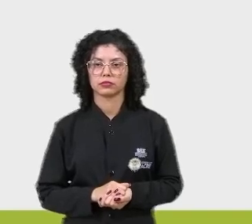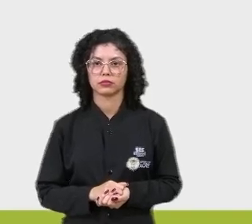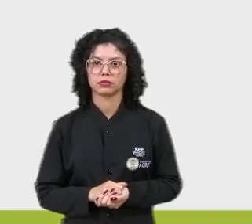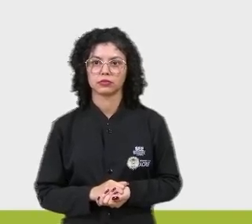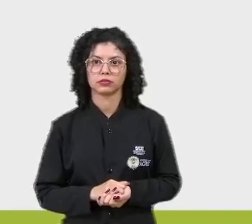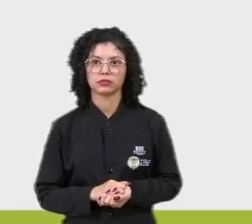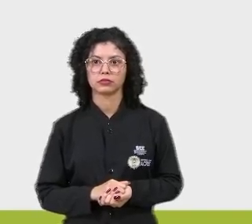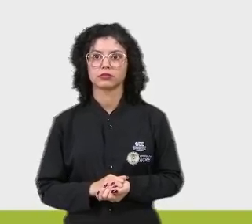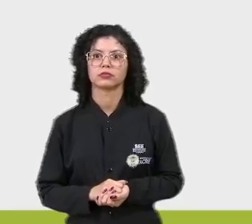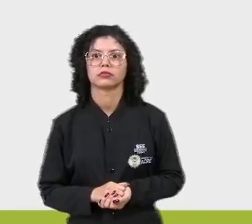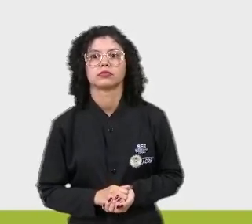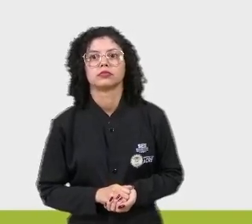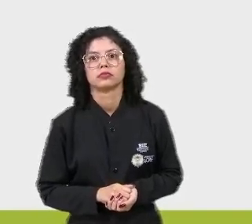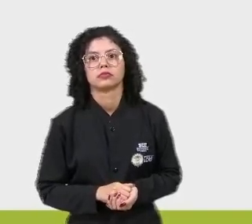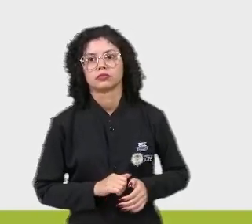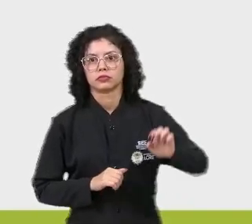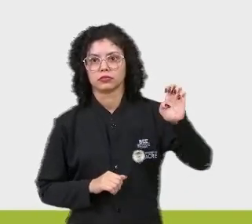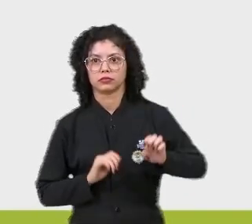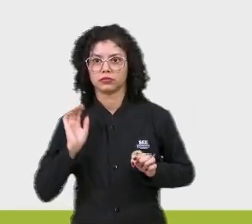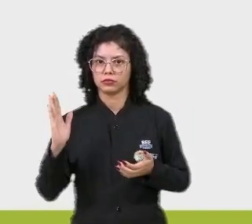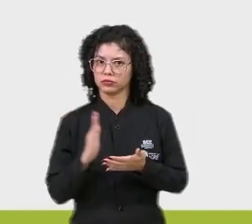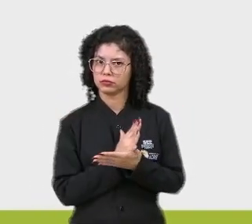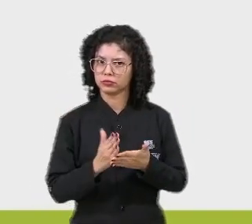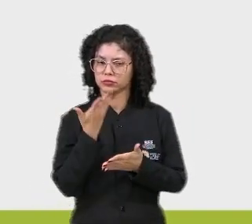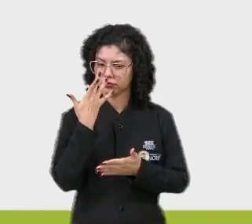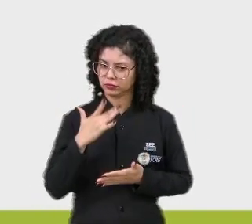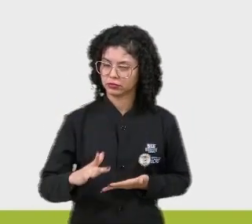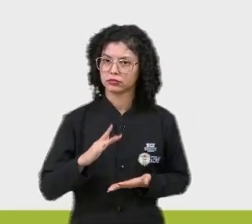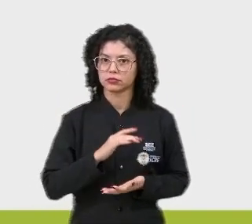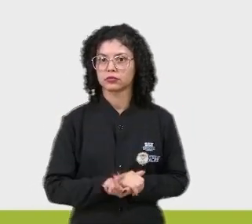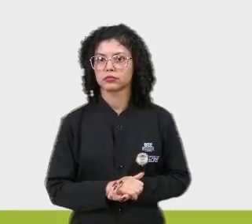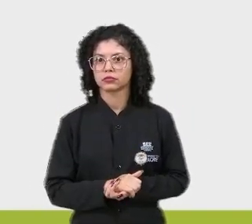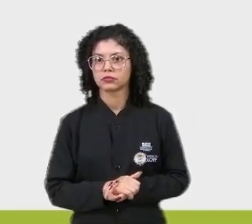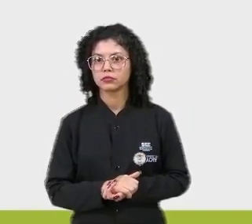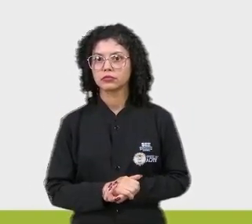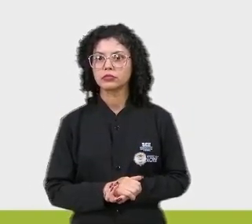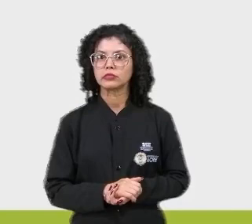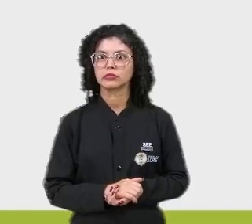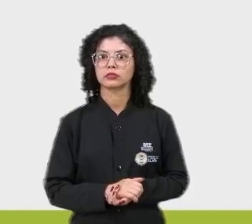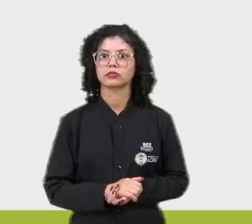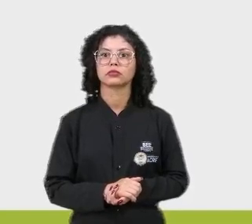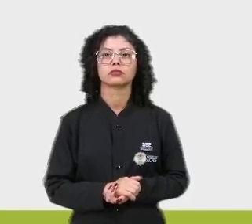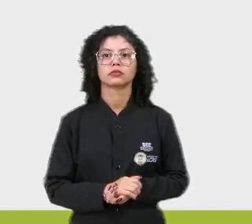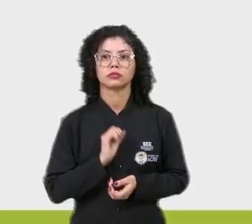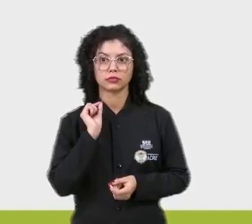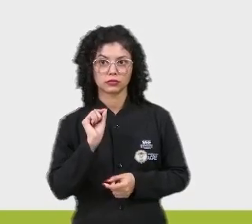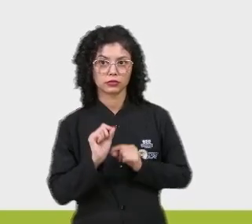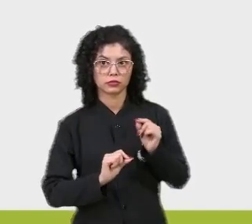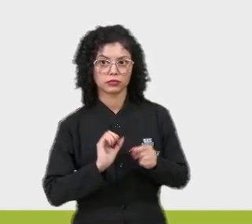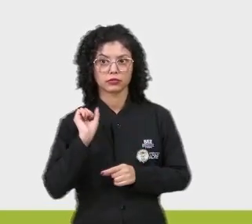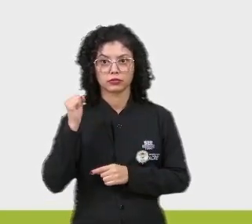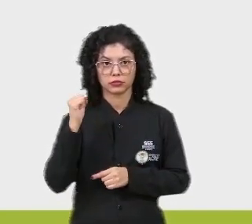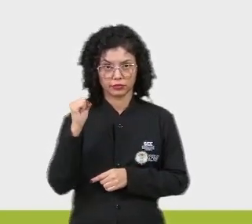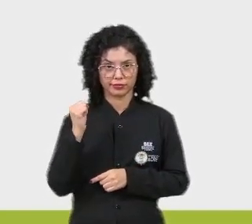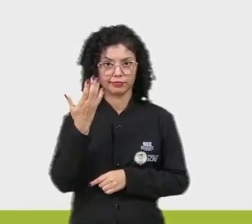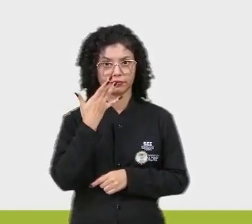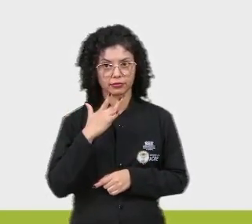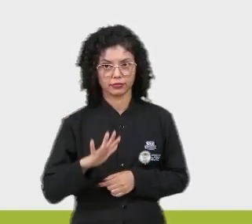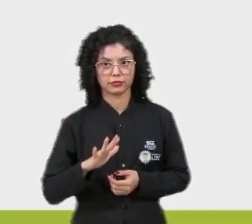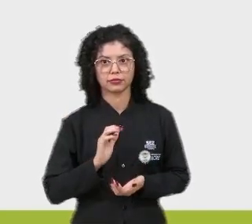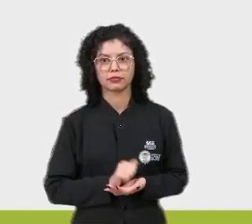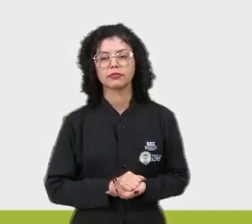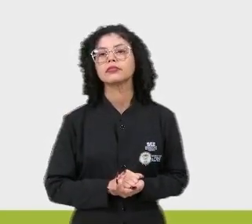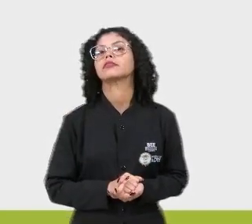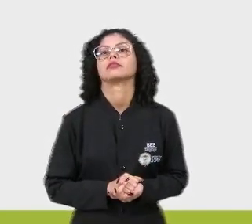provavelmente a esposa e algumas crianças aí pelo menos nós temos aí hein oito crianças oito